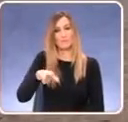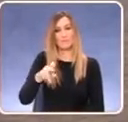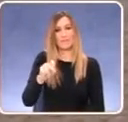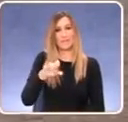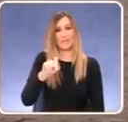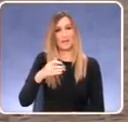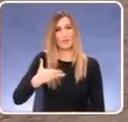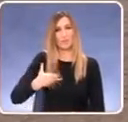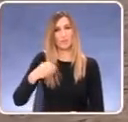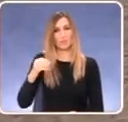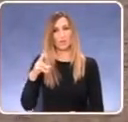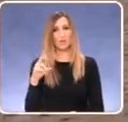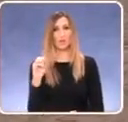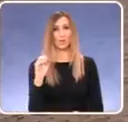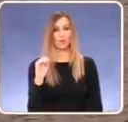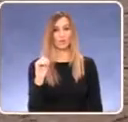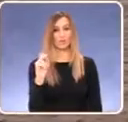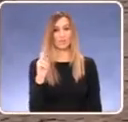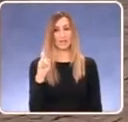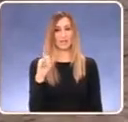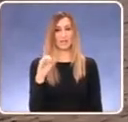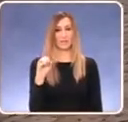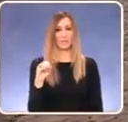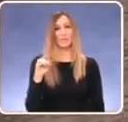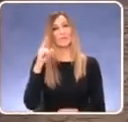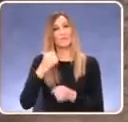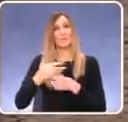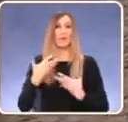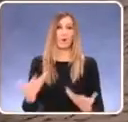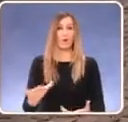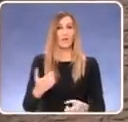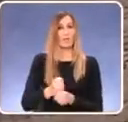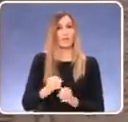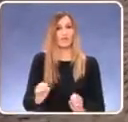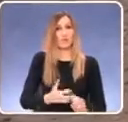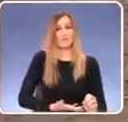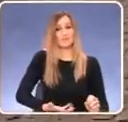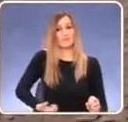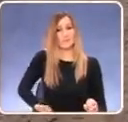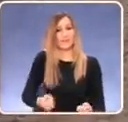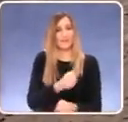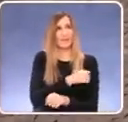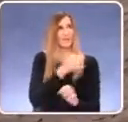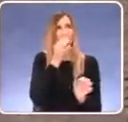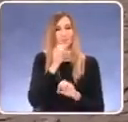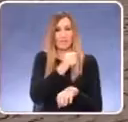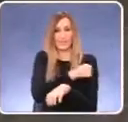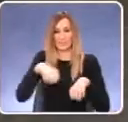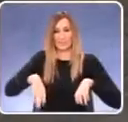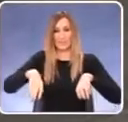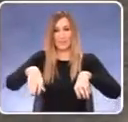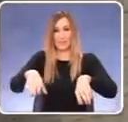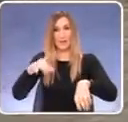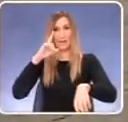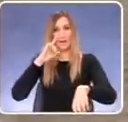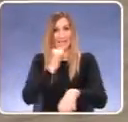desempregada. E como podem ver aqui, Cuba do Alentejo é magnífico, olha só. Todas estas casinhas aqui. A casa da Maria do Rosário é ali ao fundo. Vamos